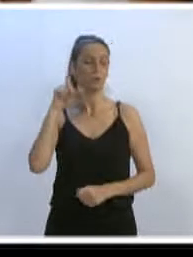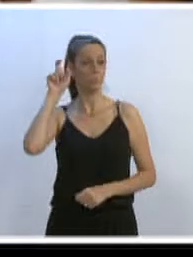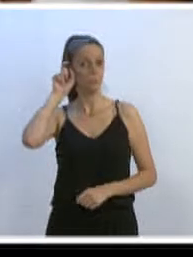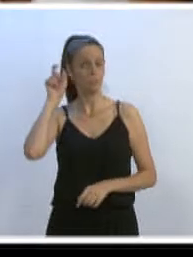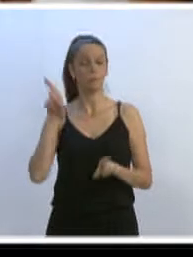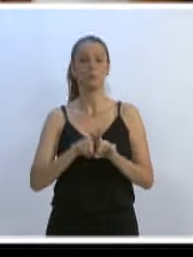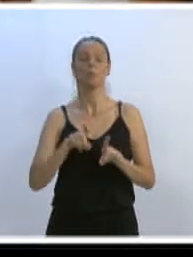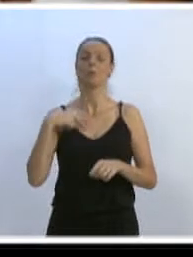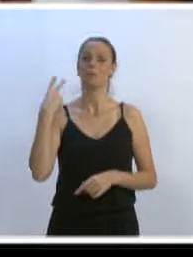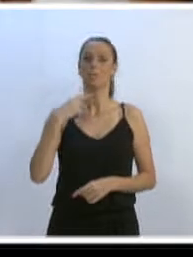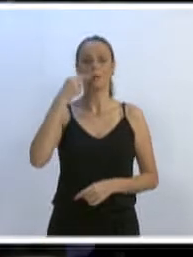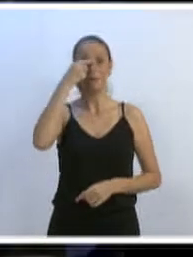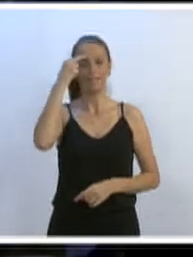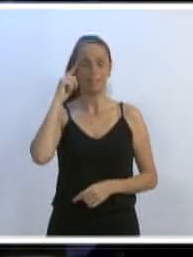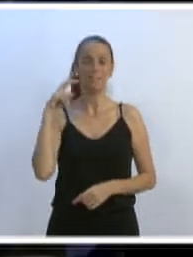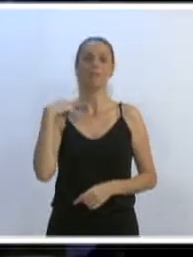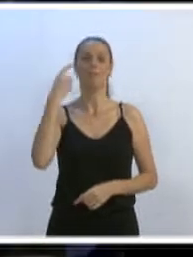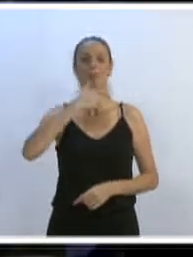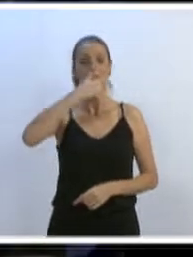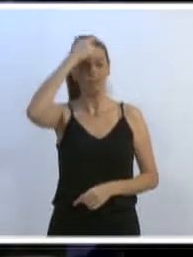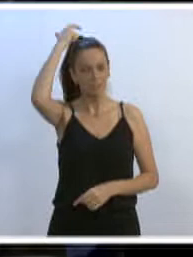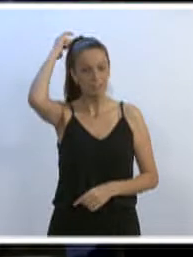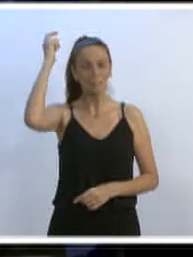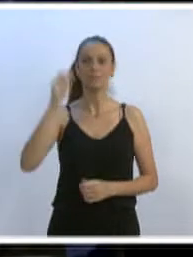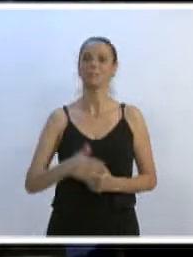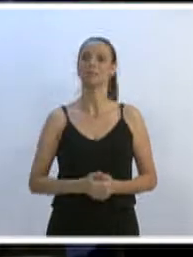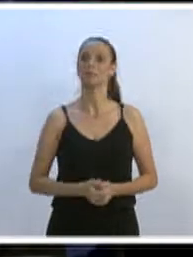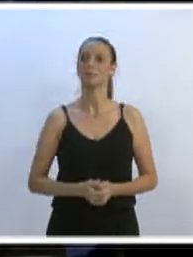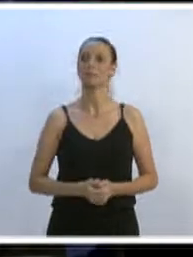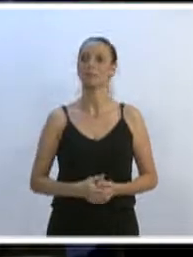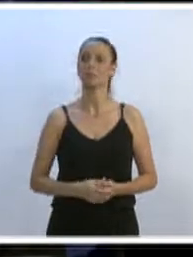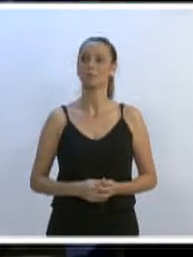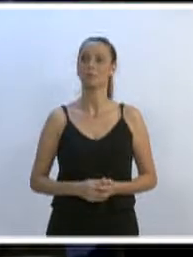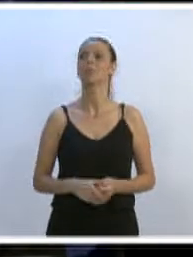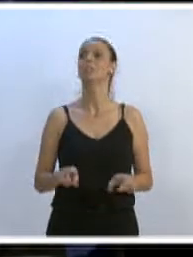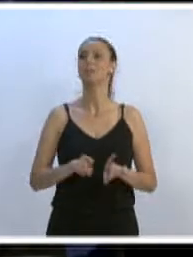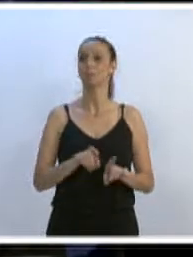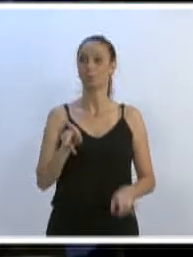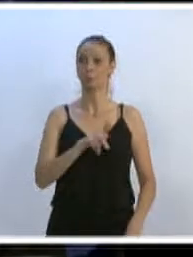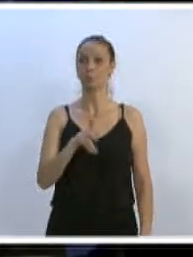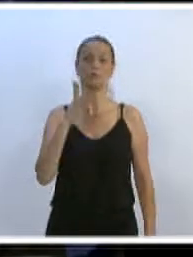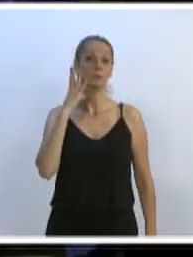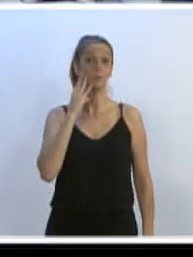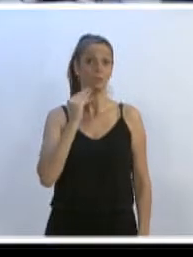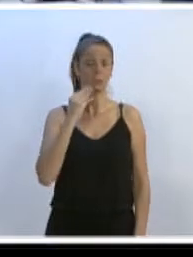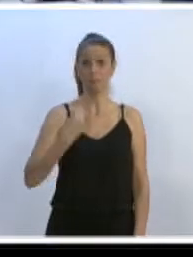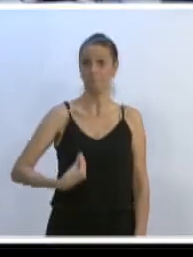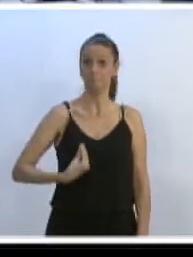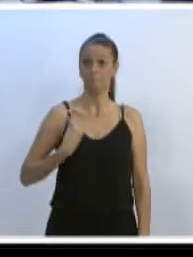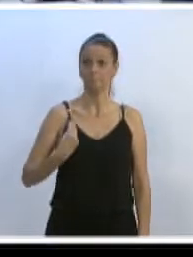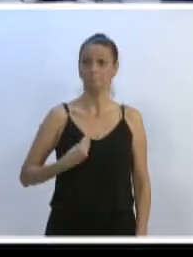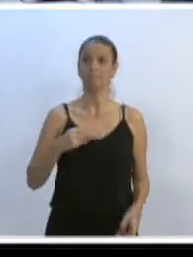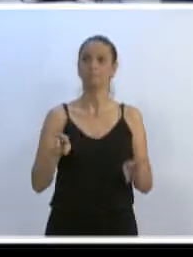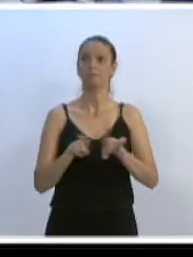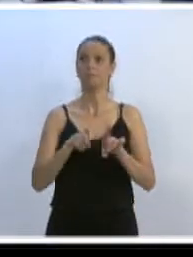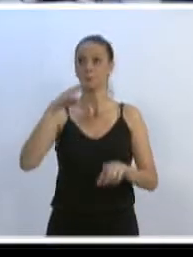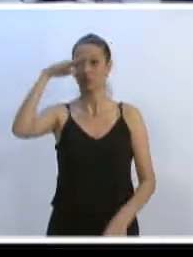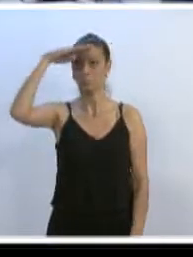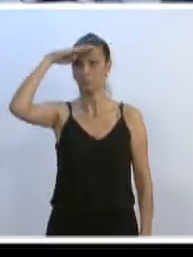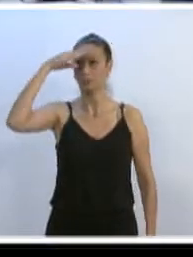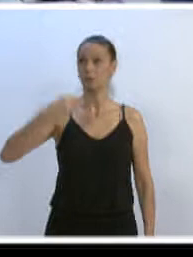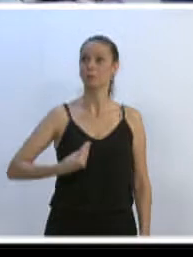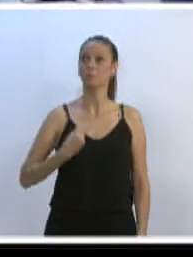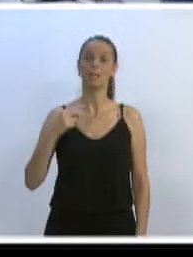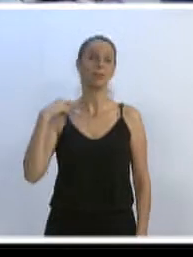lá o vereador ito vereador adriano pereira é estimular o professor gilson é o jovino também esteve presente a